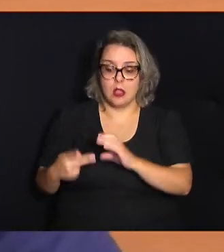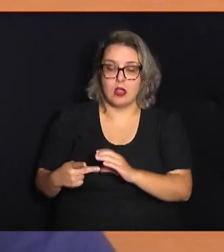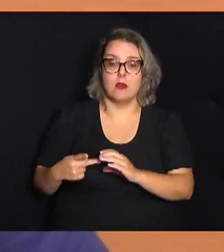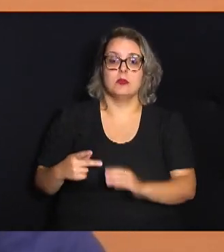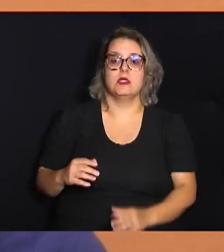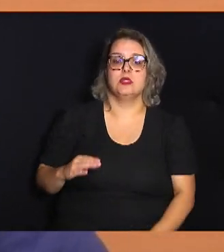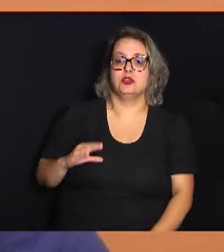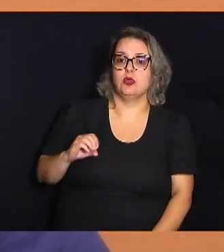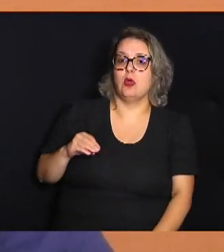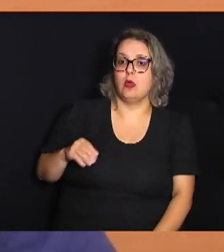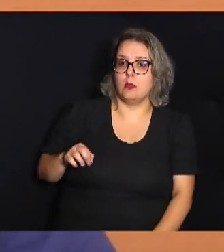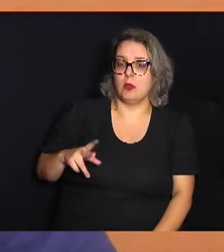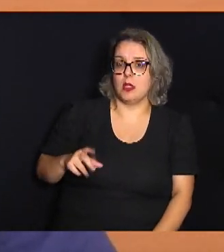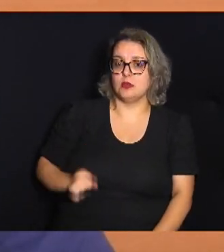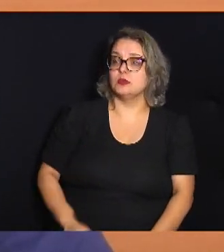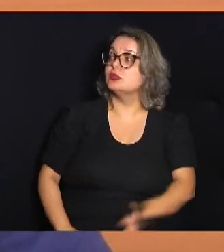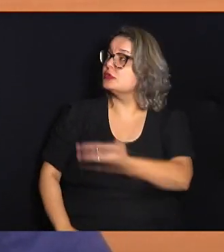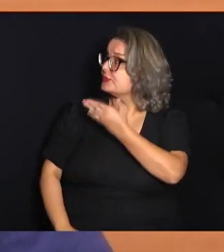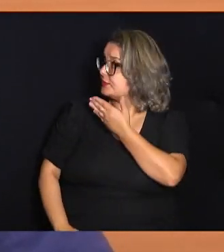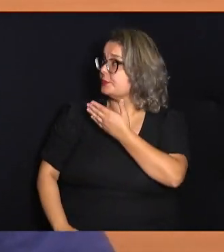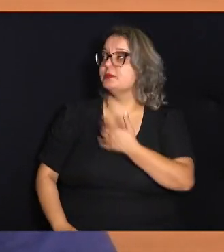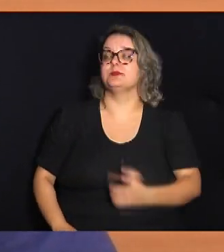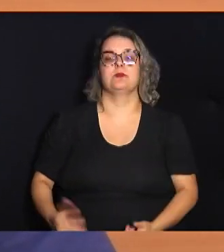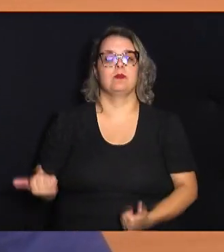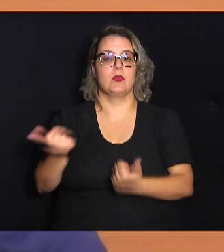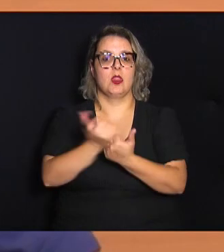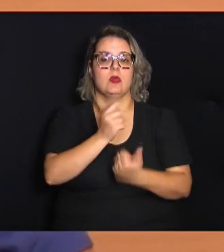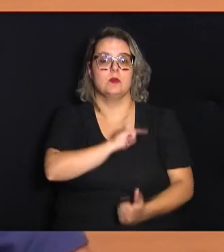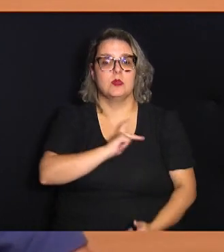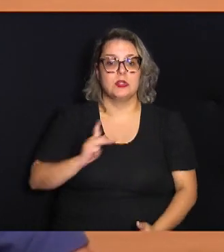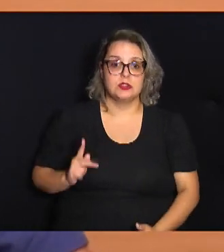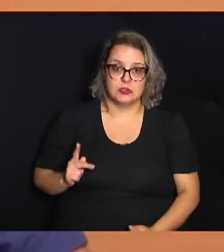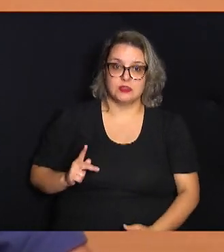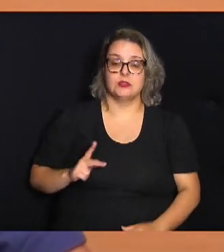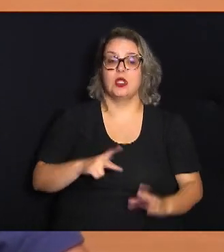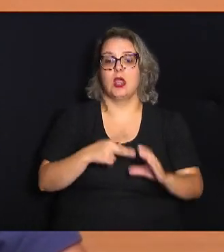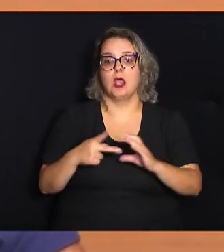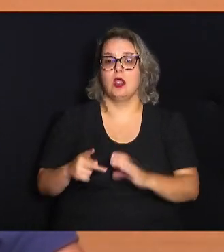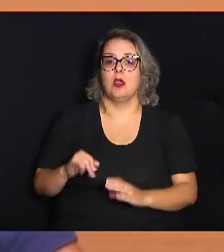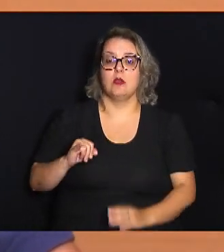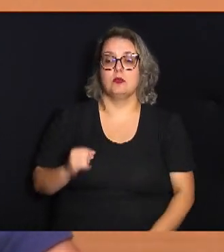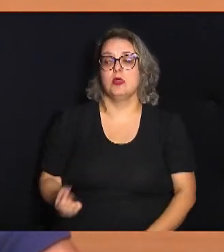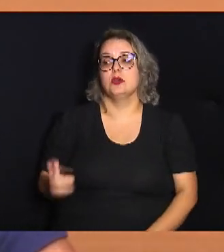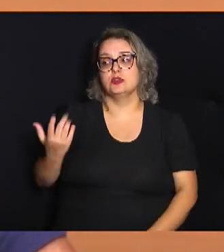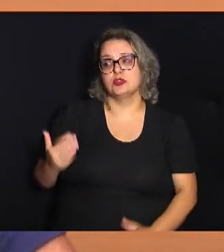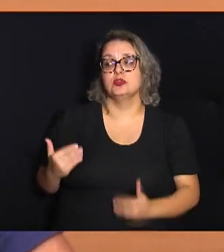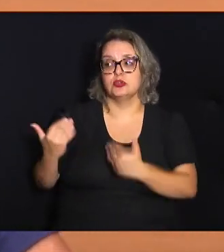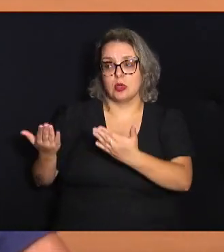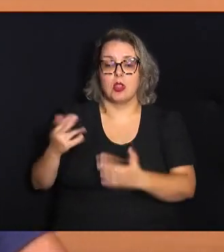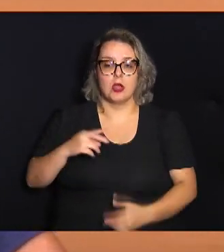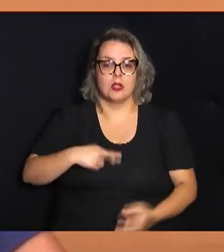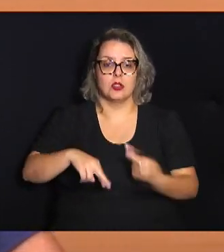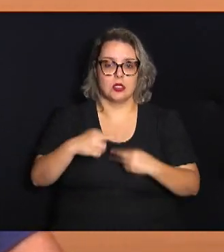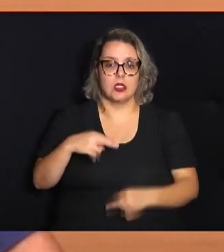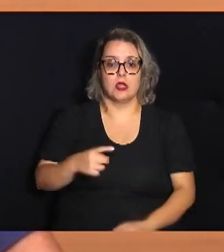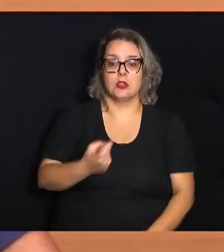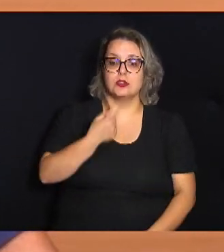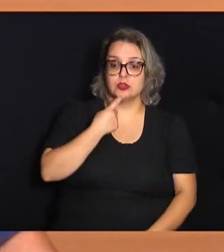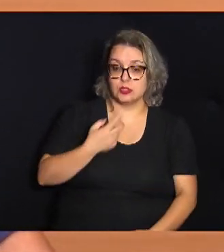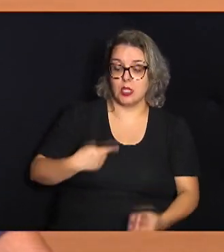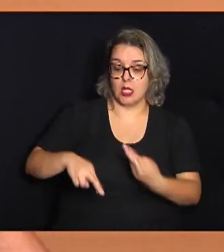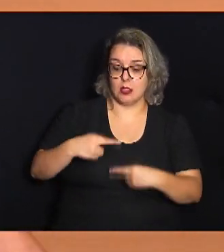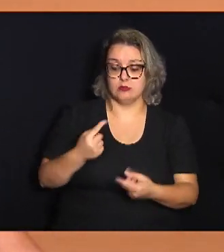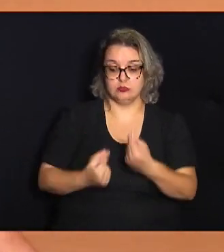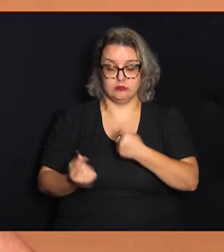Cordeiro, vice-presidente de Relações Institucionais da Câmara de Comércio Exterior de Campinas, relacionou questões